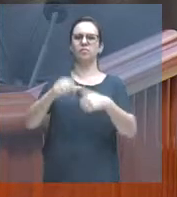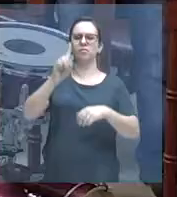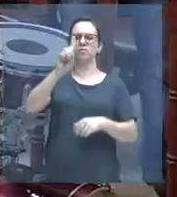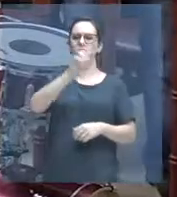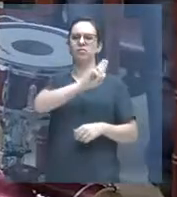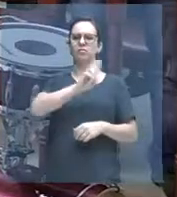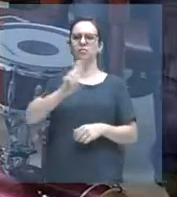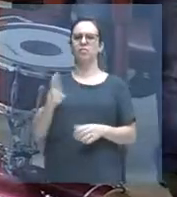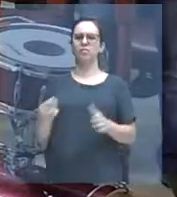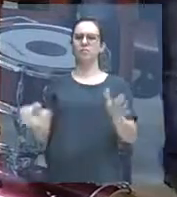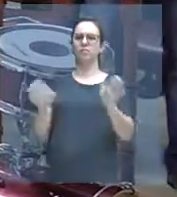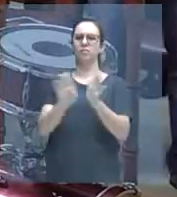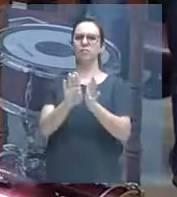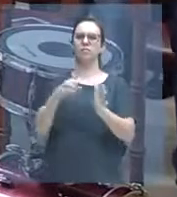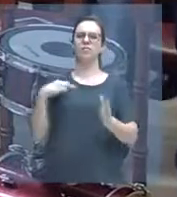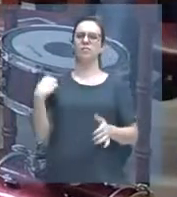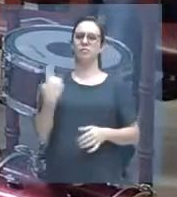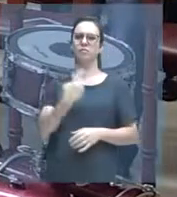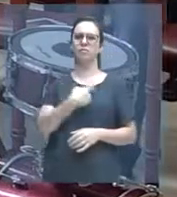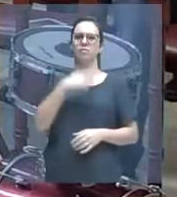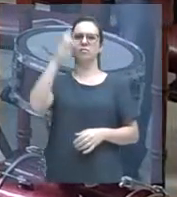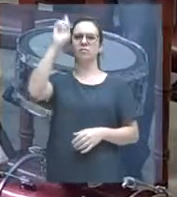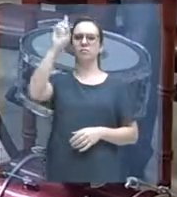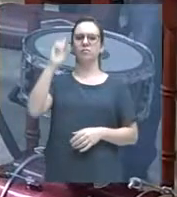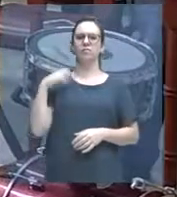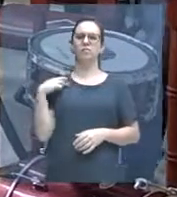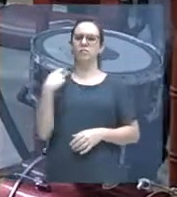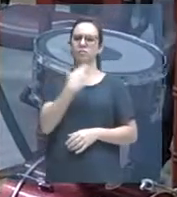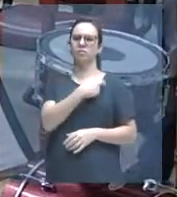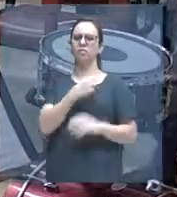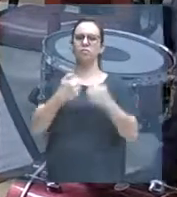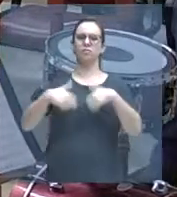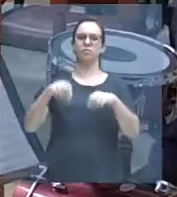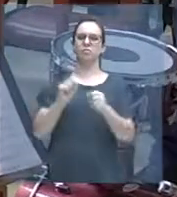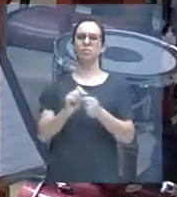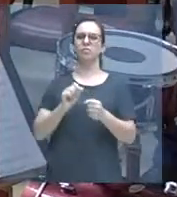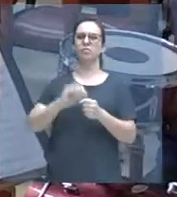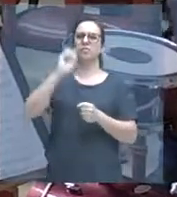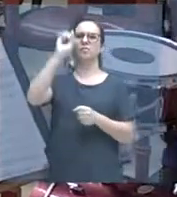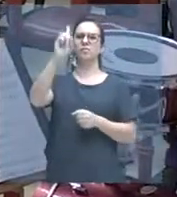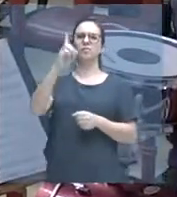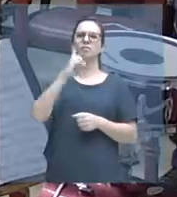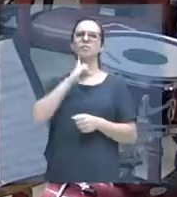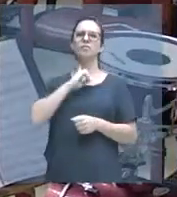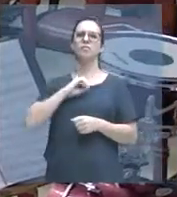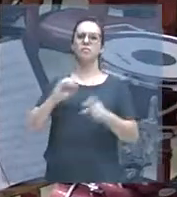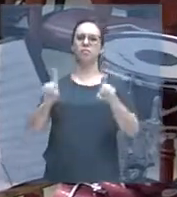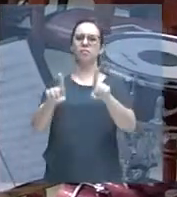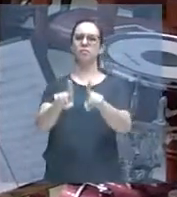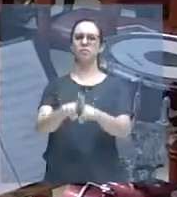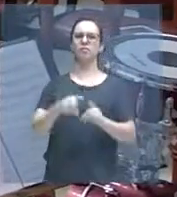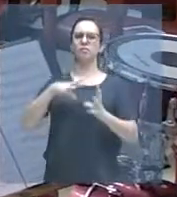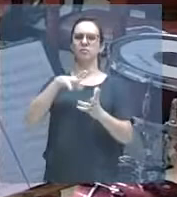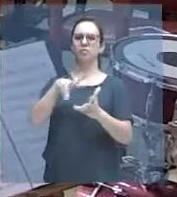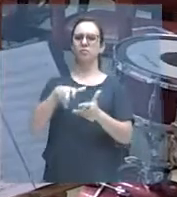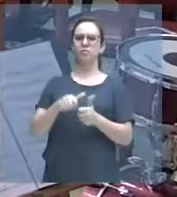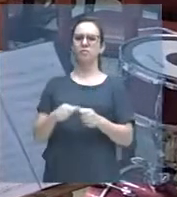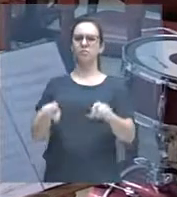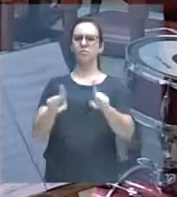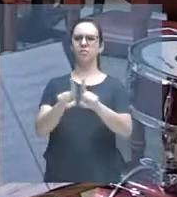nome. Venha a nós o teu reino e seja feita a tua vontade, assim na terra como no